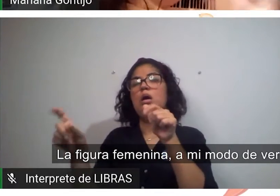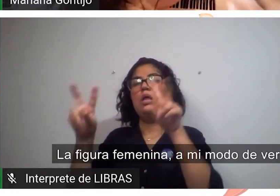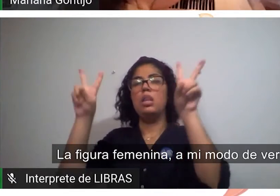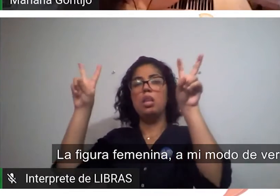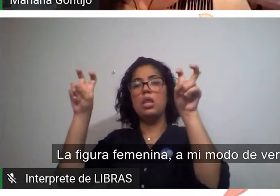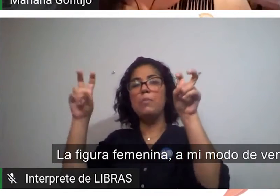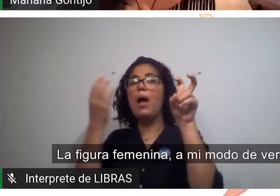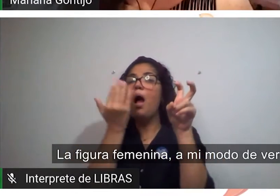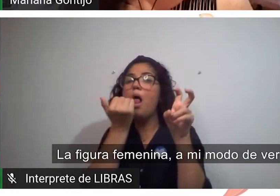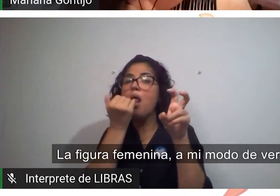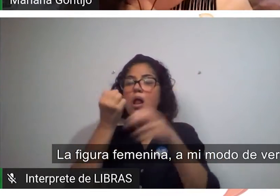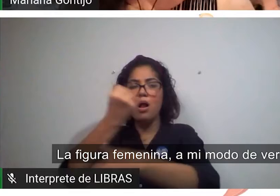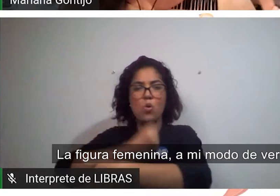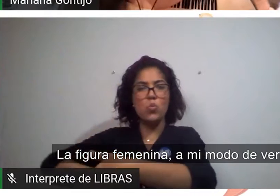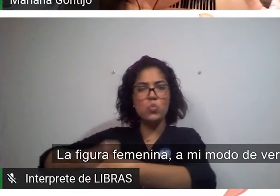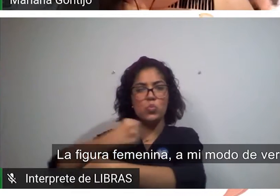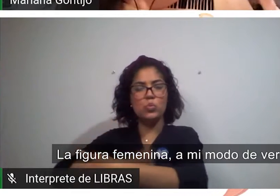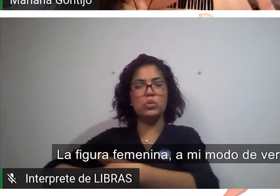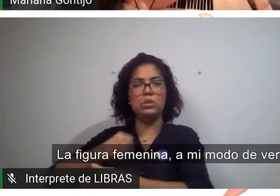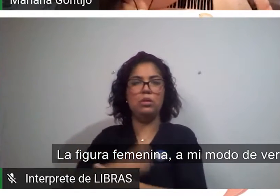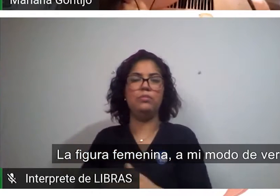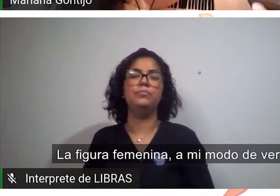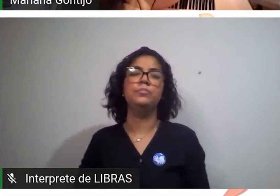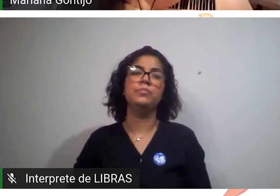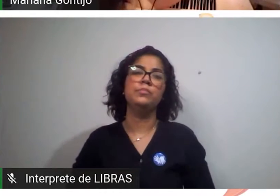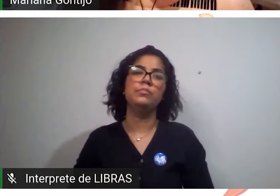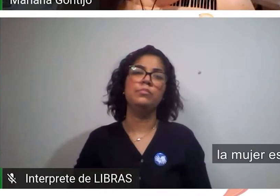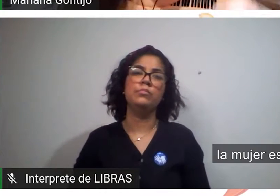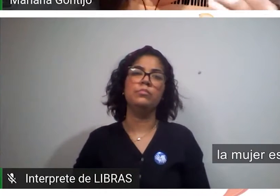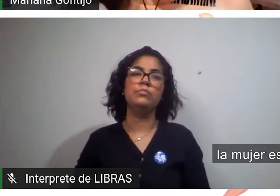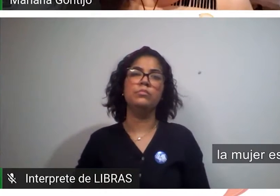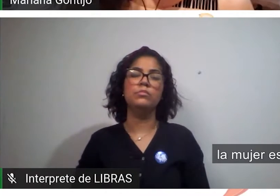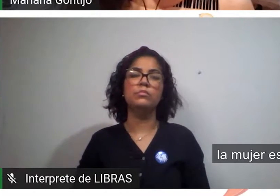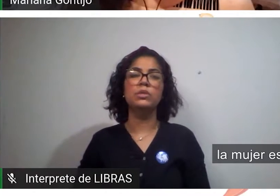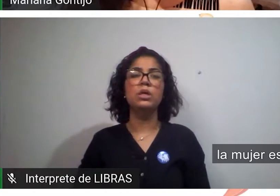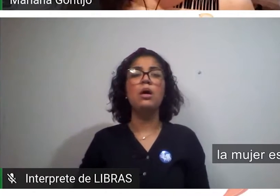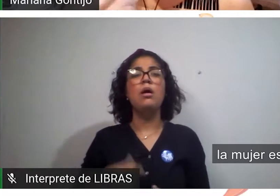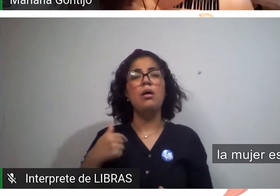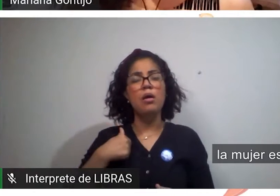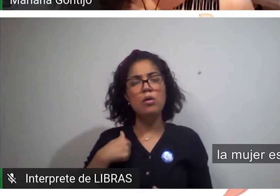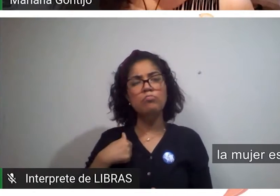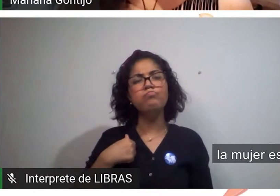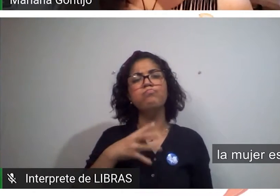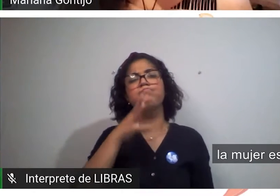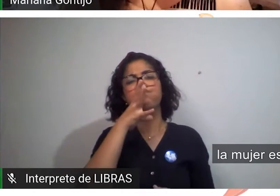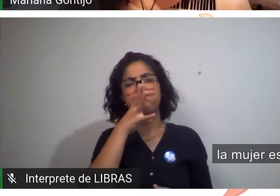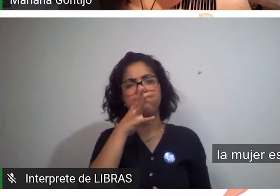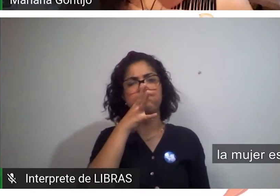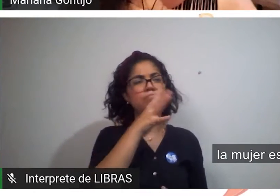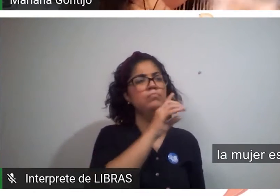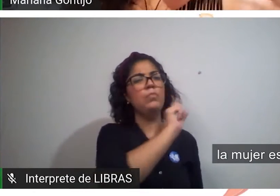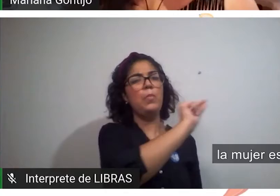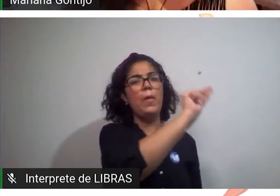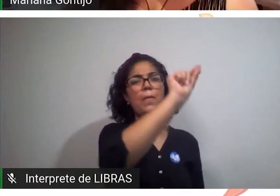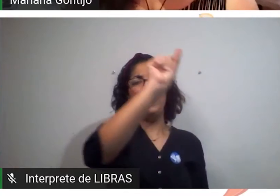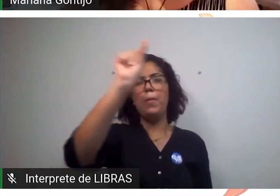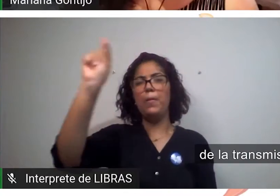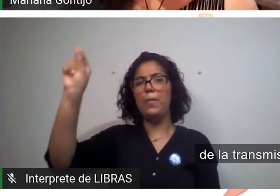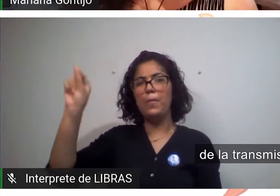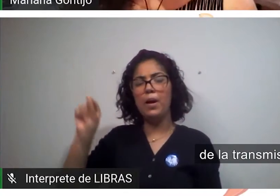minhas andanças e pesquisas aqui, pelas várias gerais, identifica que a mulher ela é responsável não